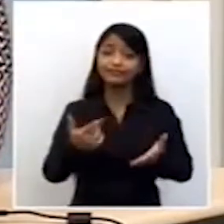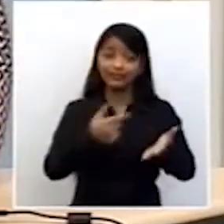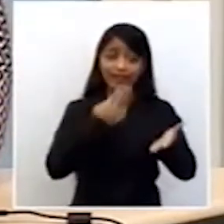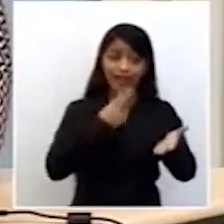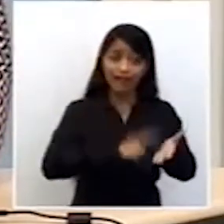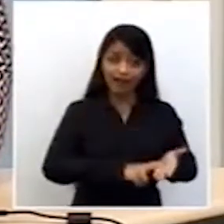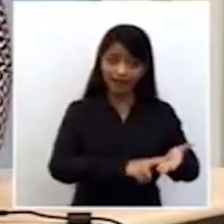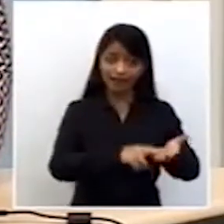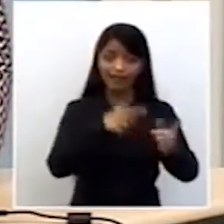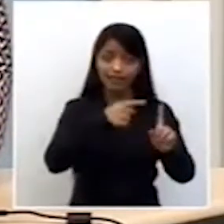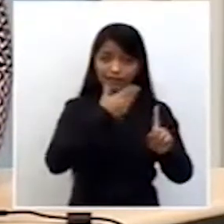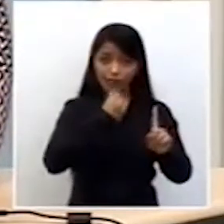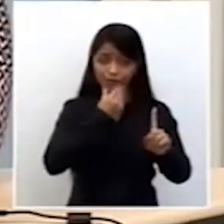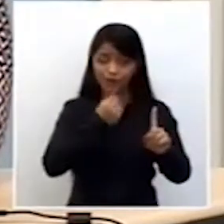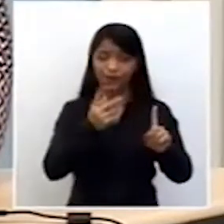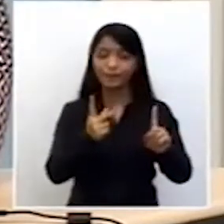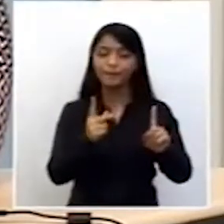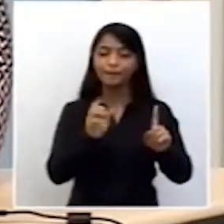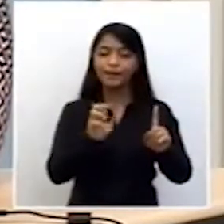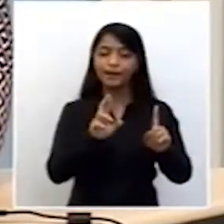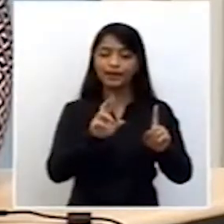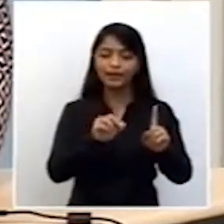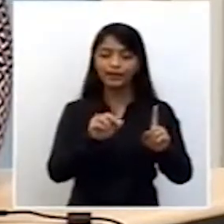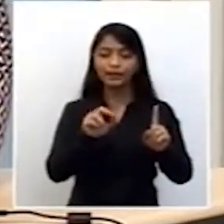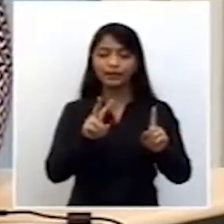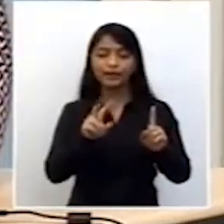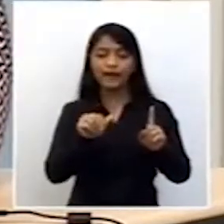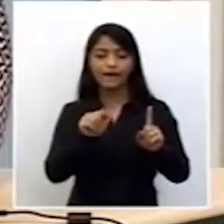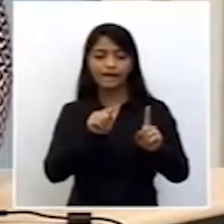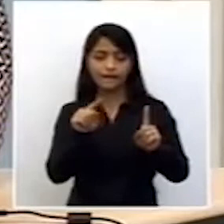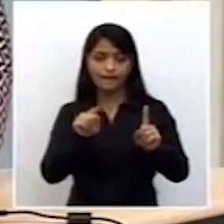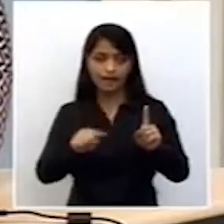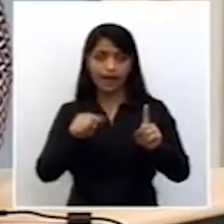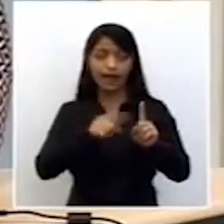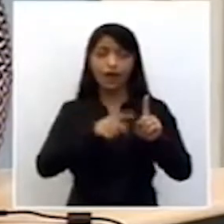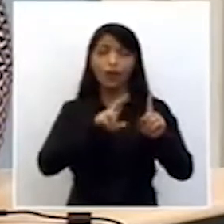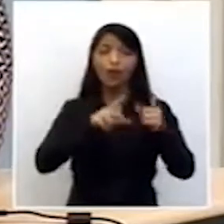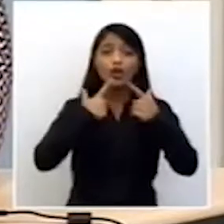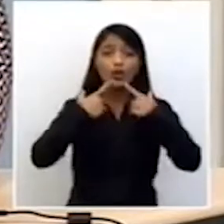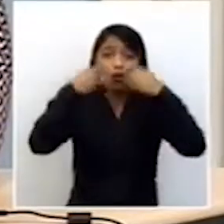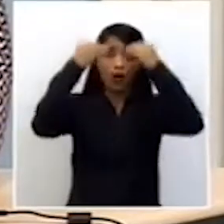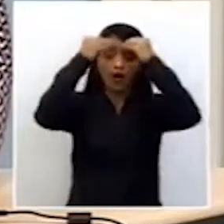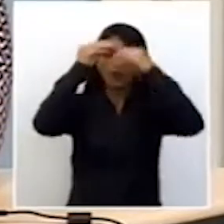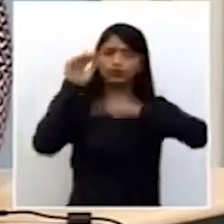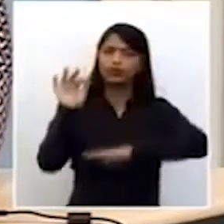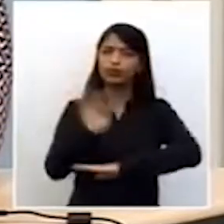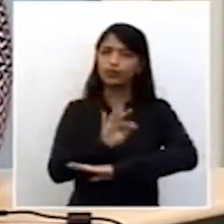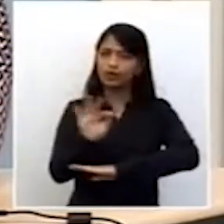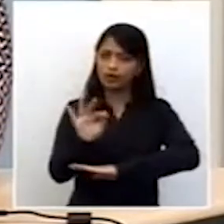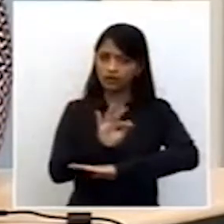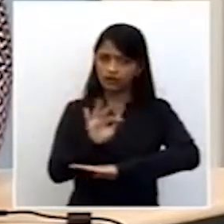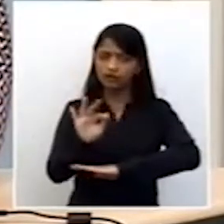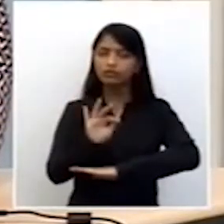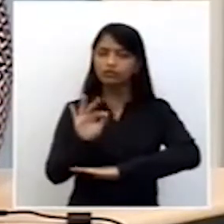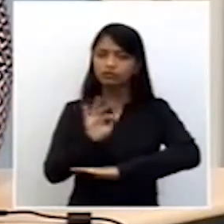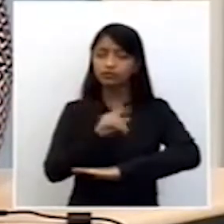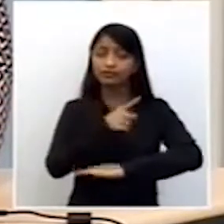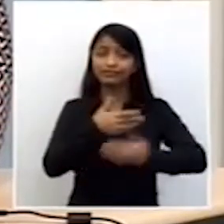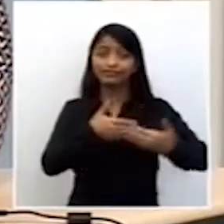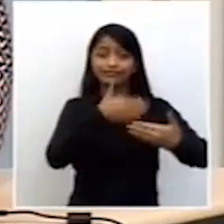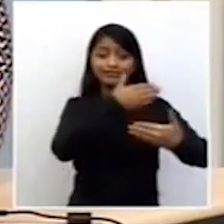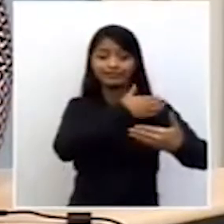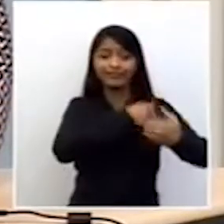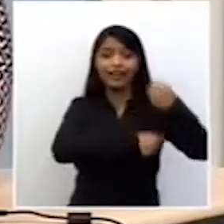então, com uma linguagem bastante formal, né? E apropriada para a época,